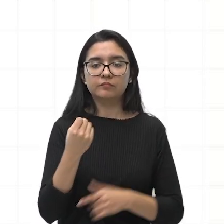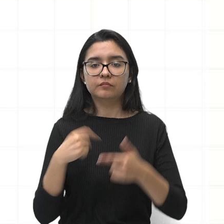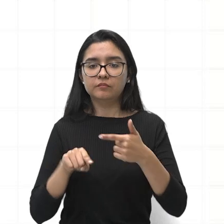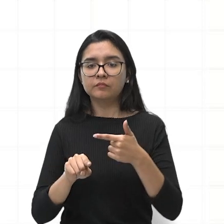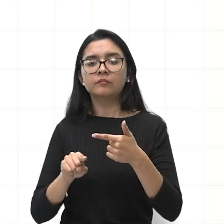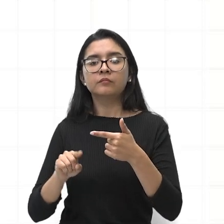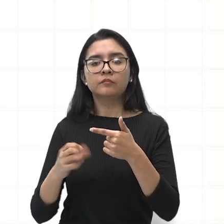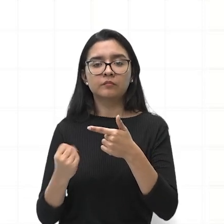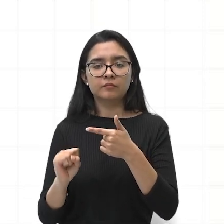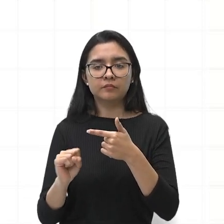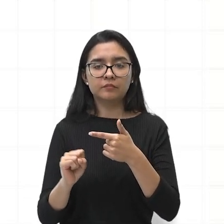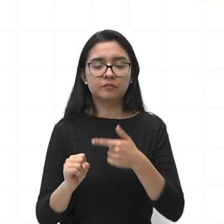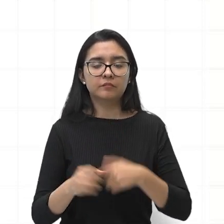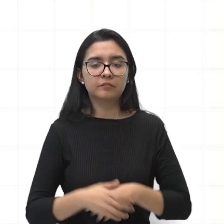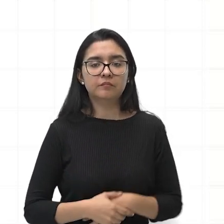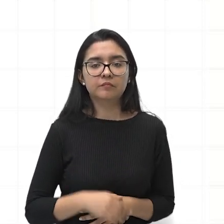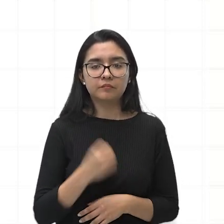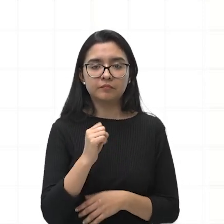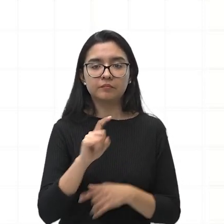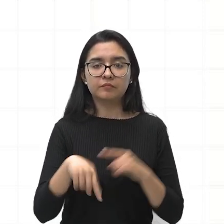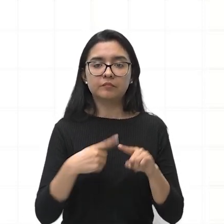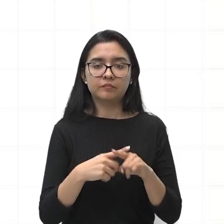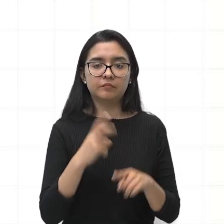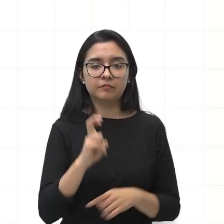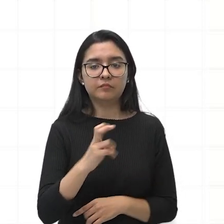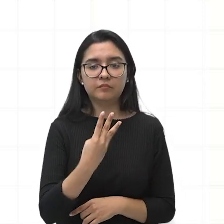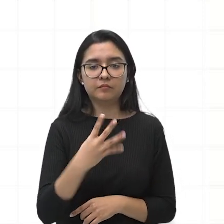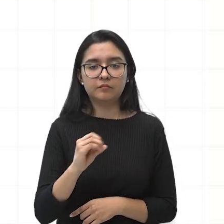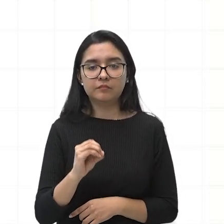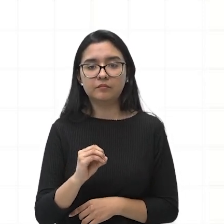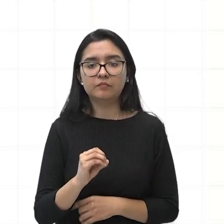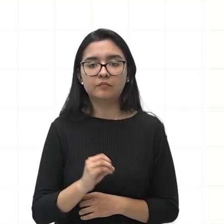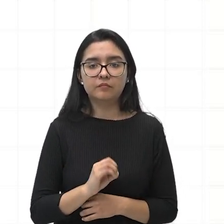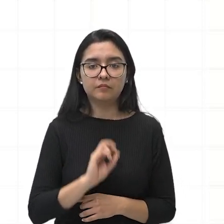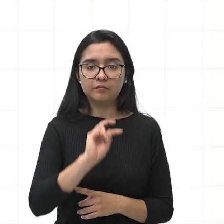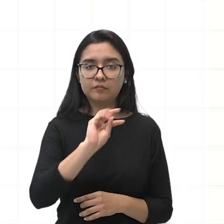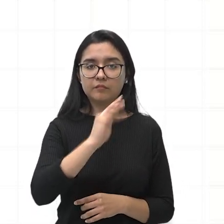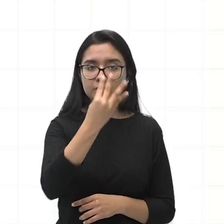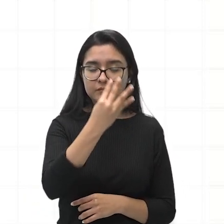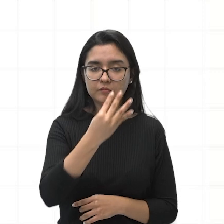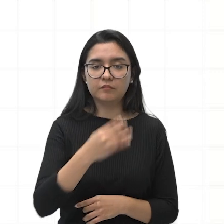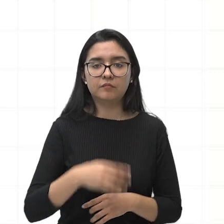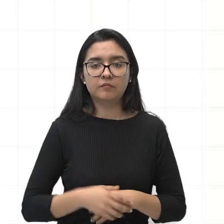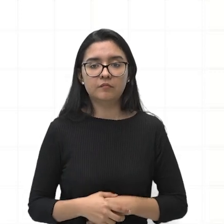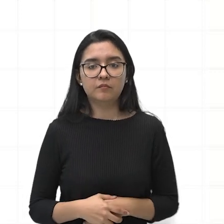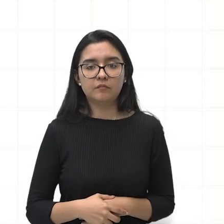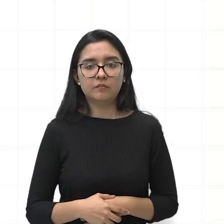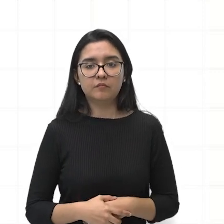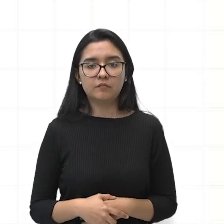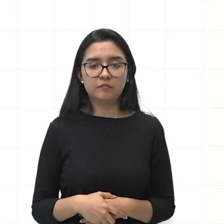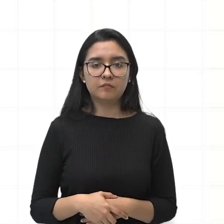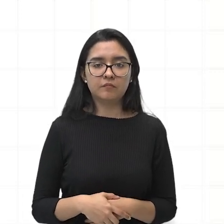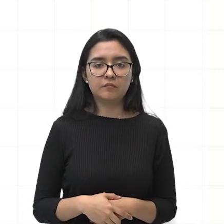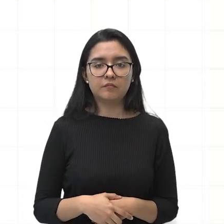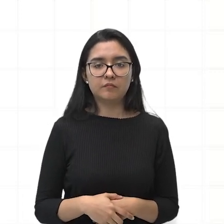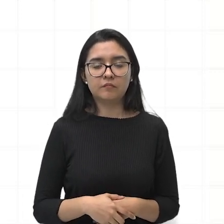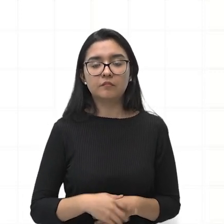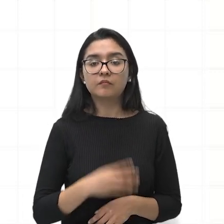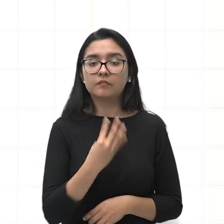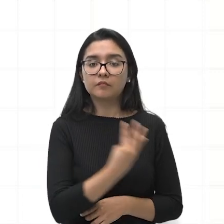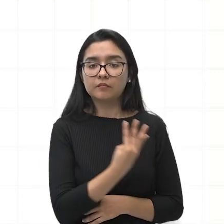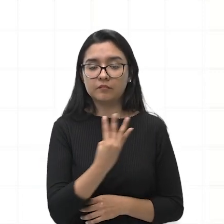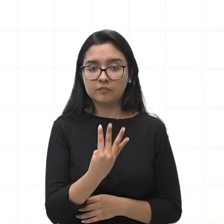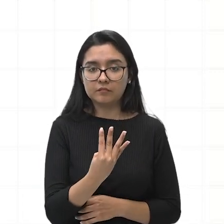Aí 8 vezes 5, 40. Vão 4. 8 vezes 5, 40. Com 4,